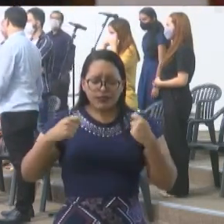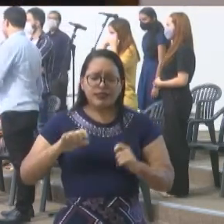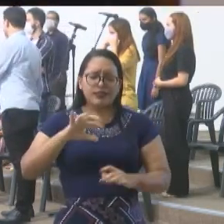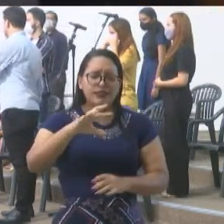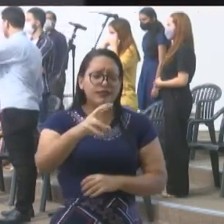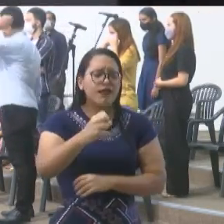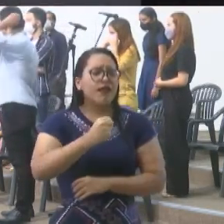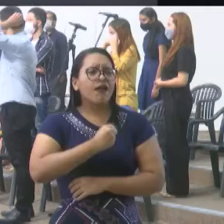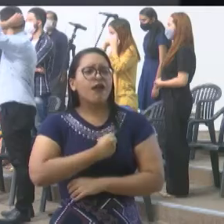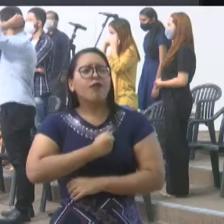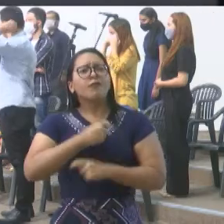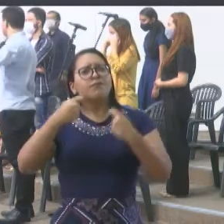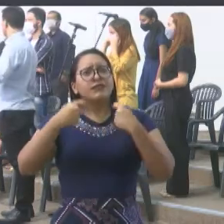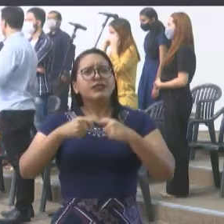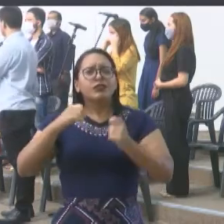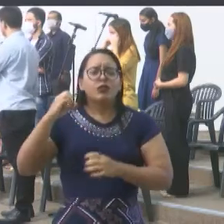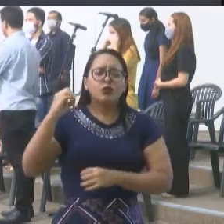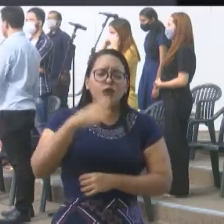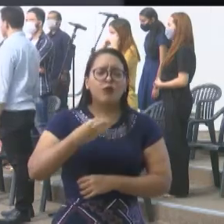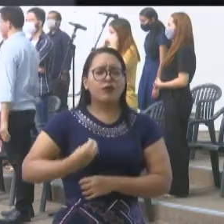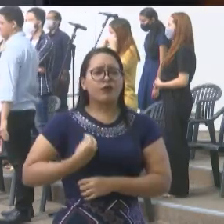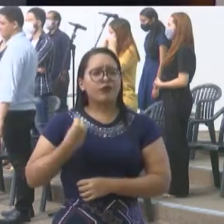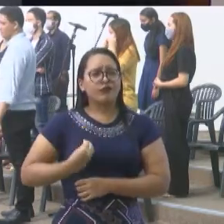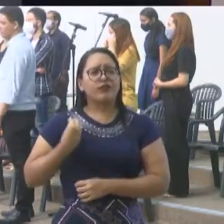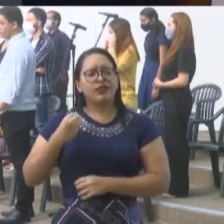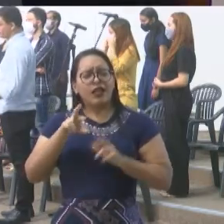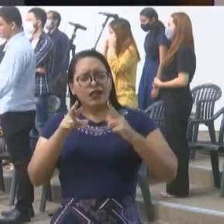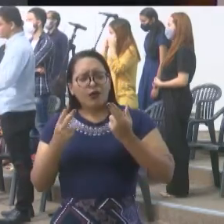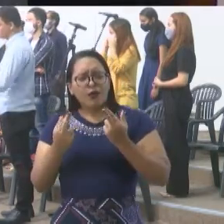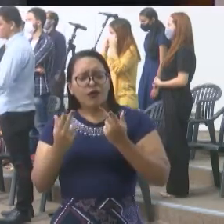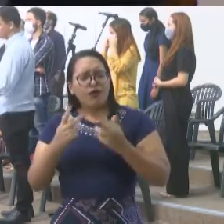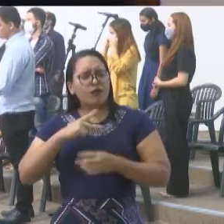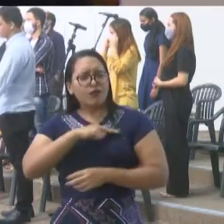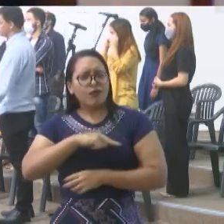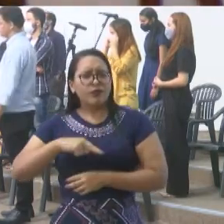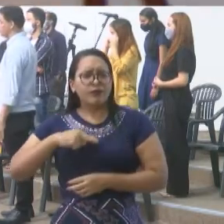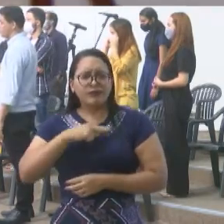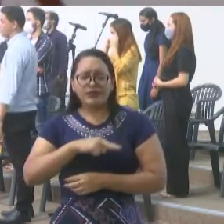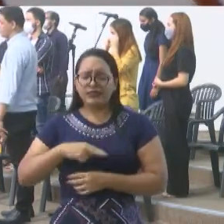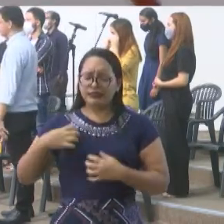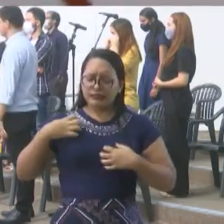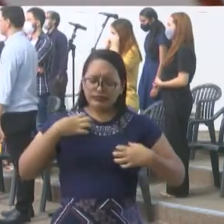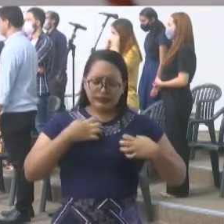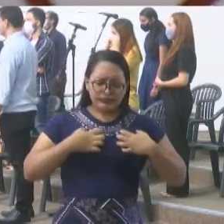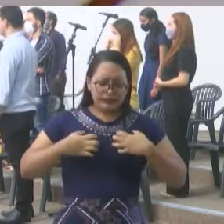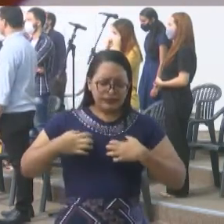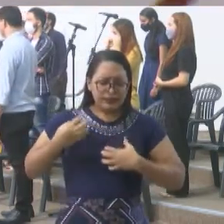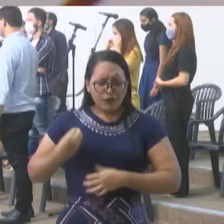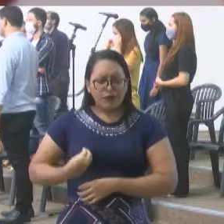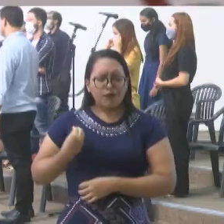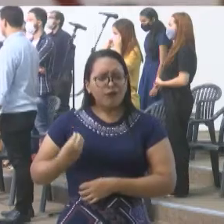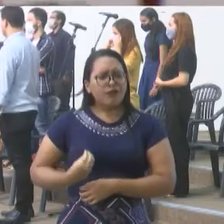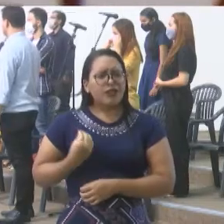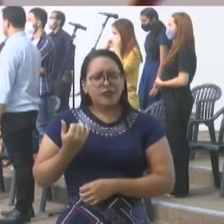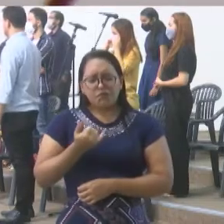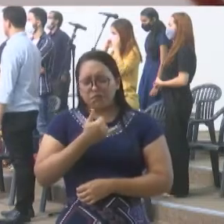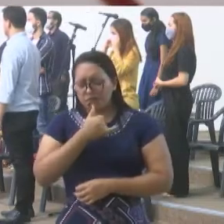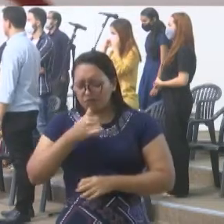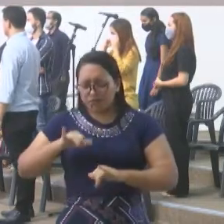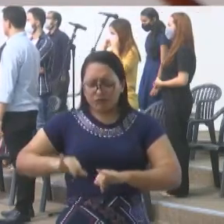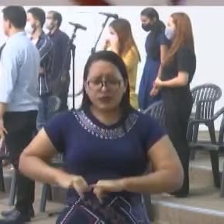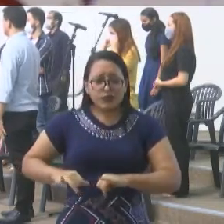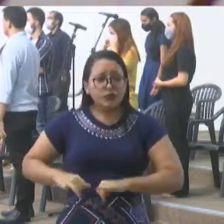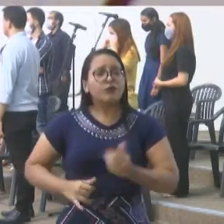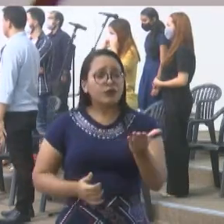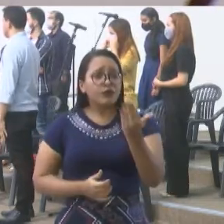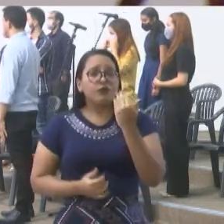precisa experimentar. Está igualzinho o Noemi, não tem perspectiva, não tem visão, não sabe o que vai acontecer. Pode vir, eu quero orar juntamente com você.